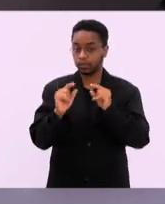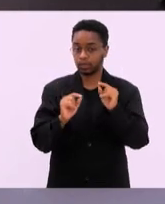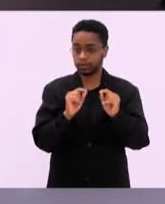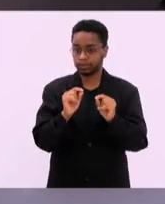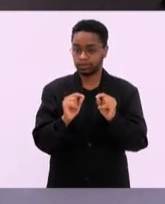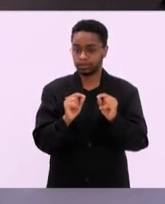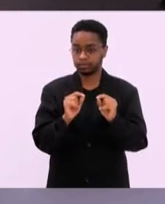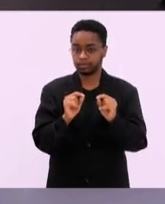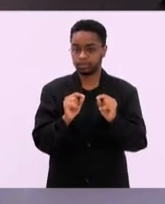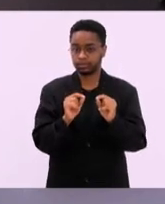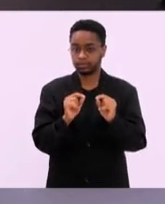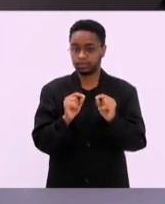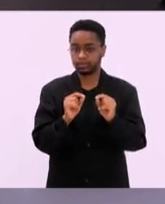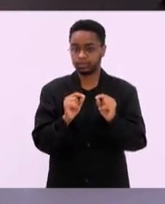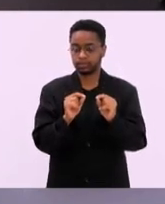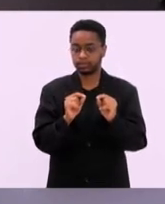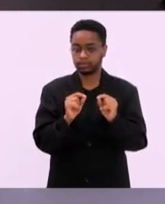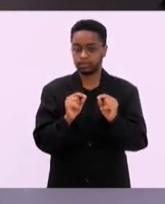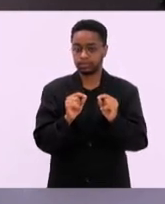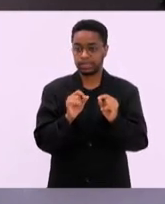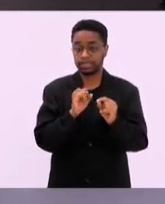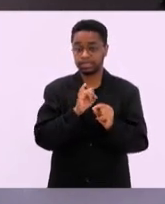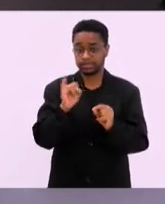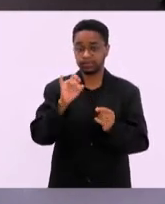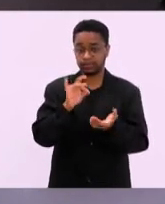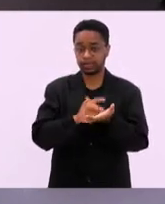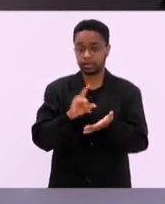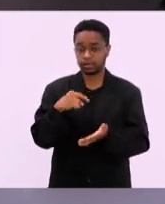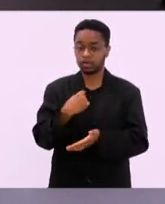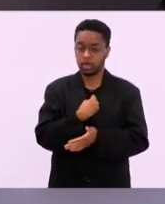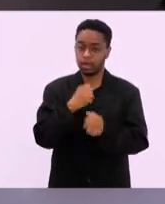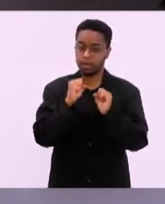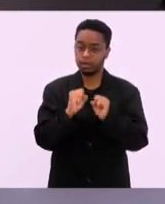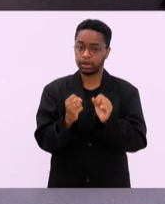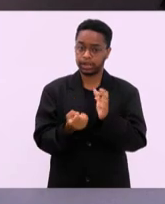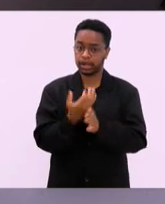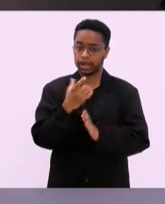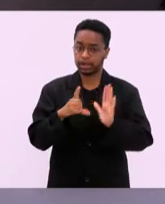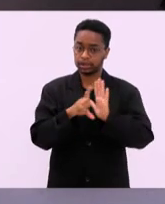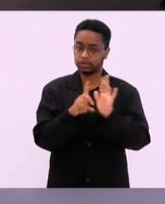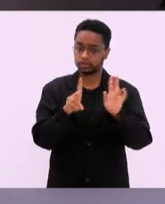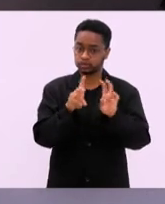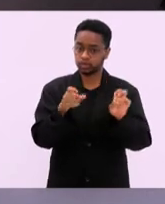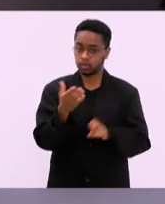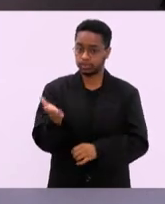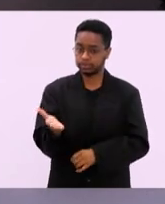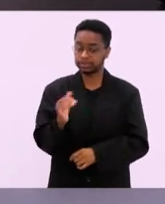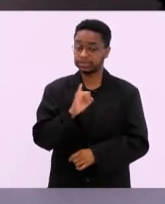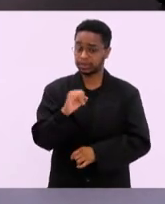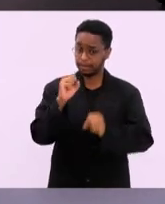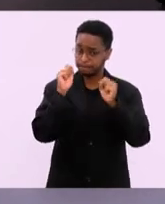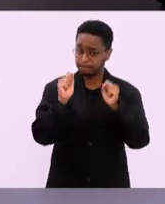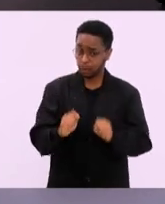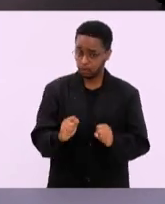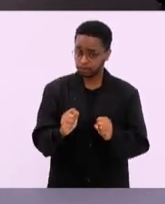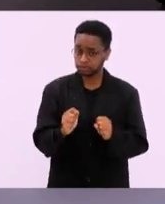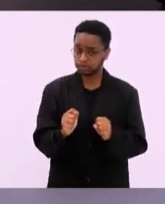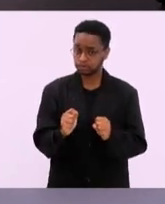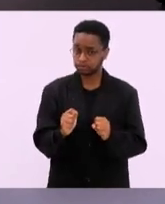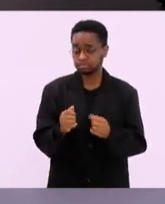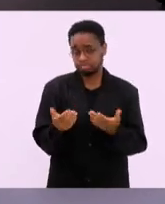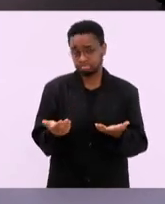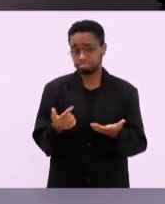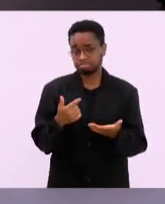Mink, é que se nós podemos legislar sobre isso. Se a gente pode legislar sobre isso, o